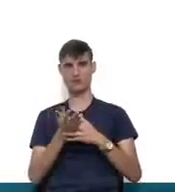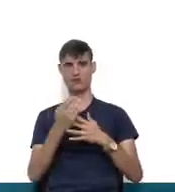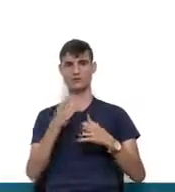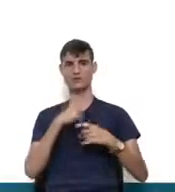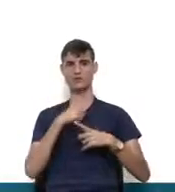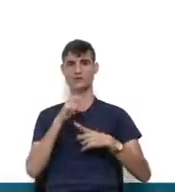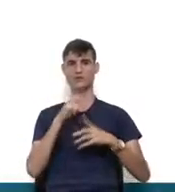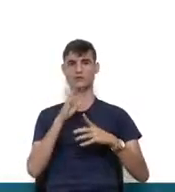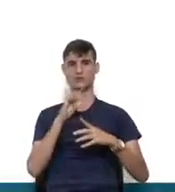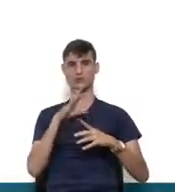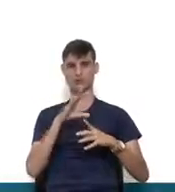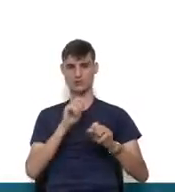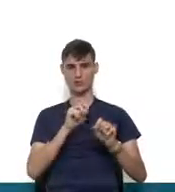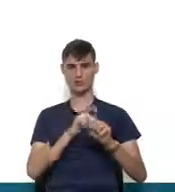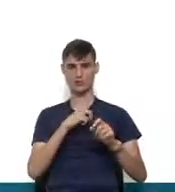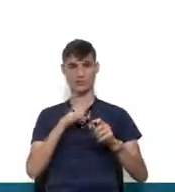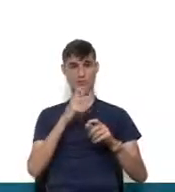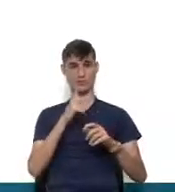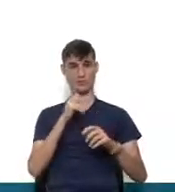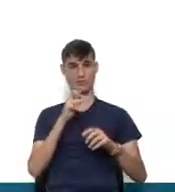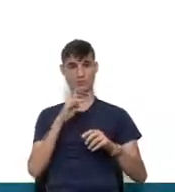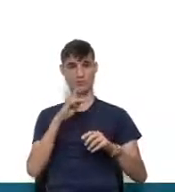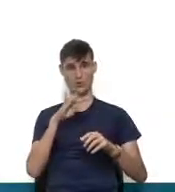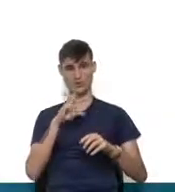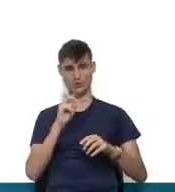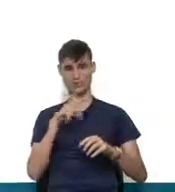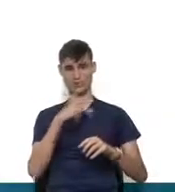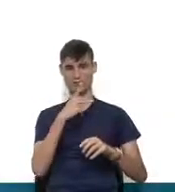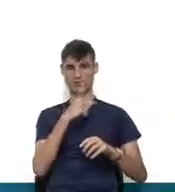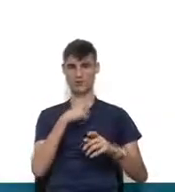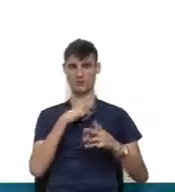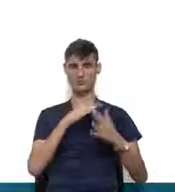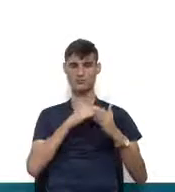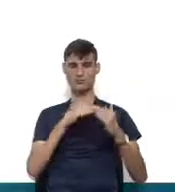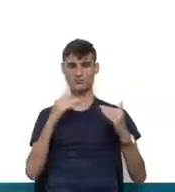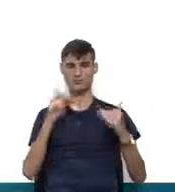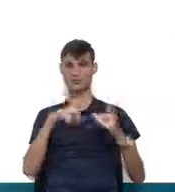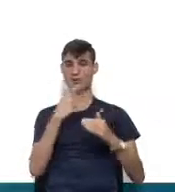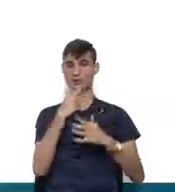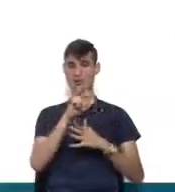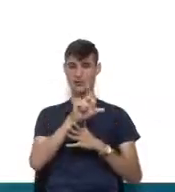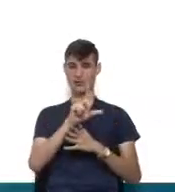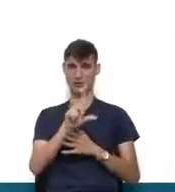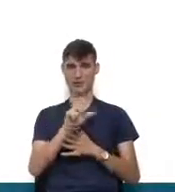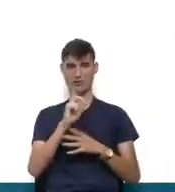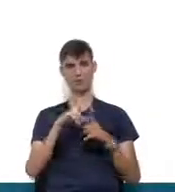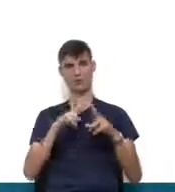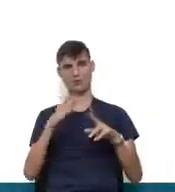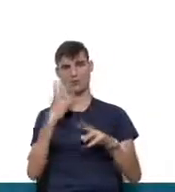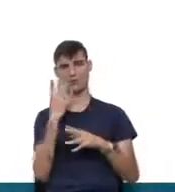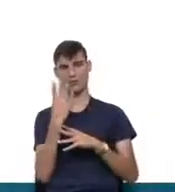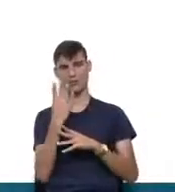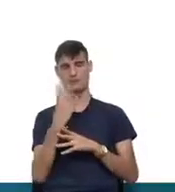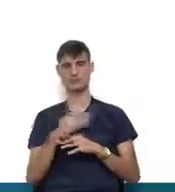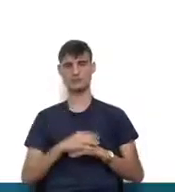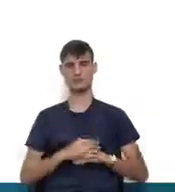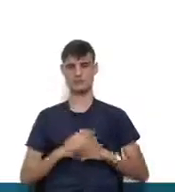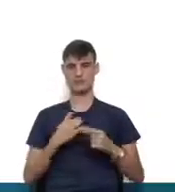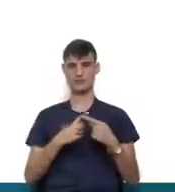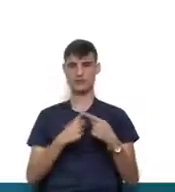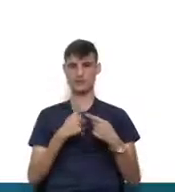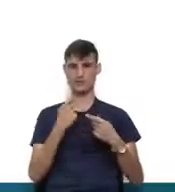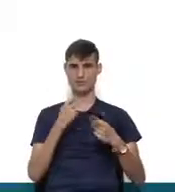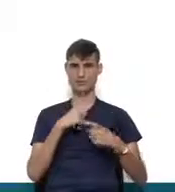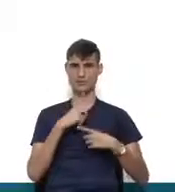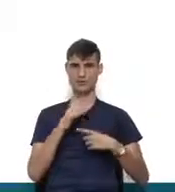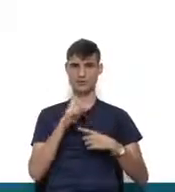nós temos uma função periódica, o período dela é 2L, que é igual a 4, tá? Porque a gente tem que considerar